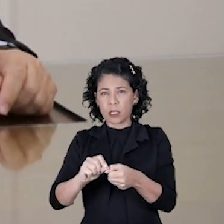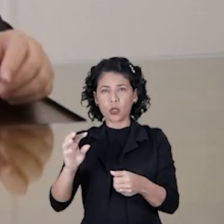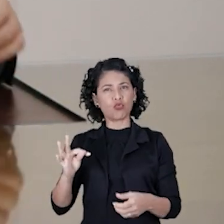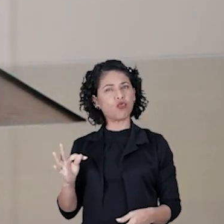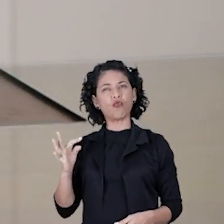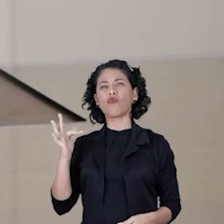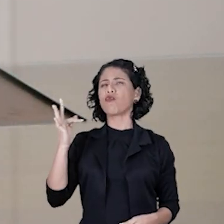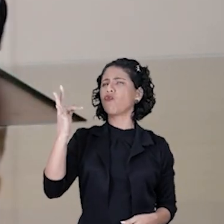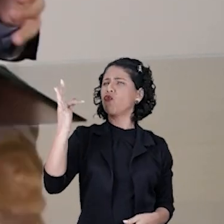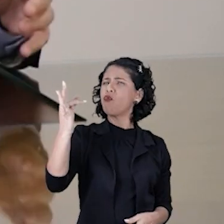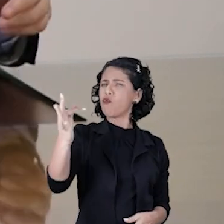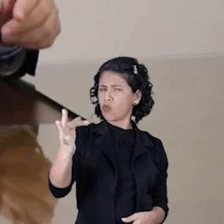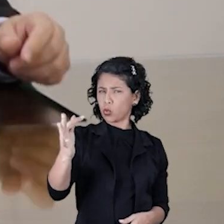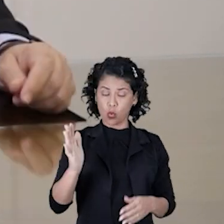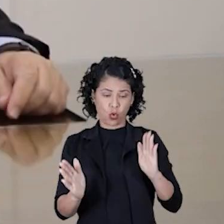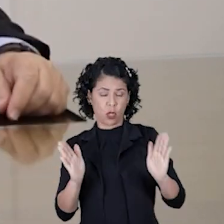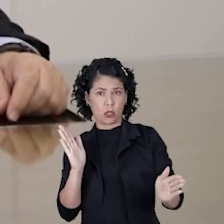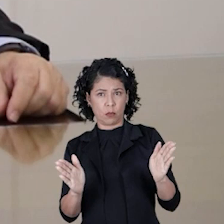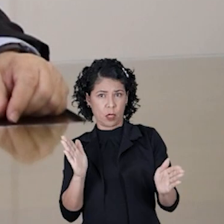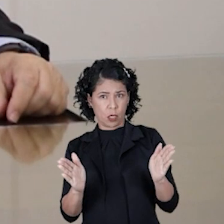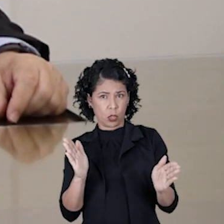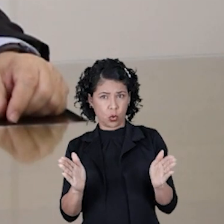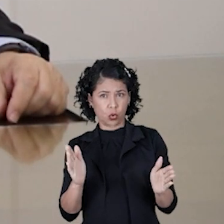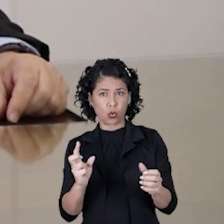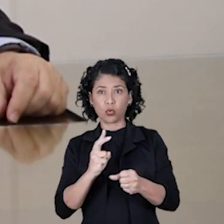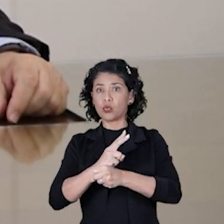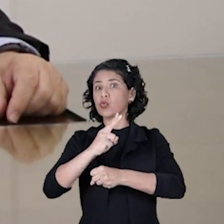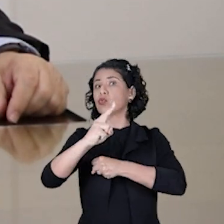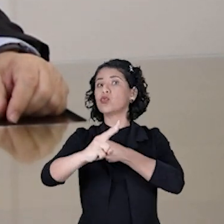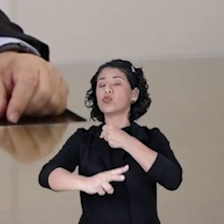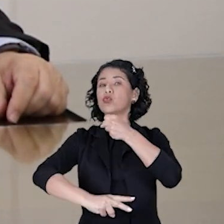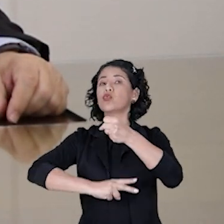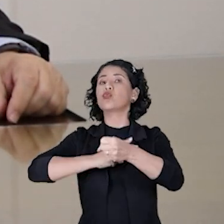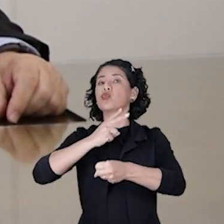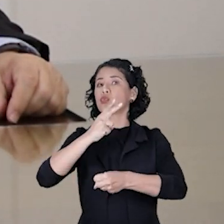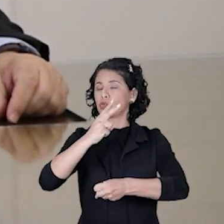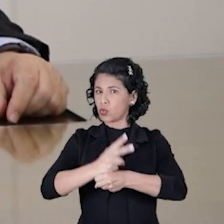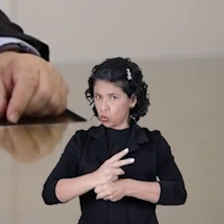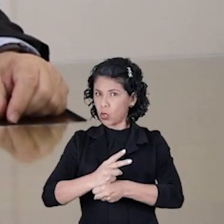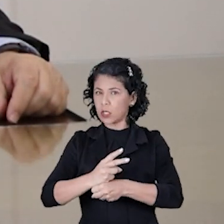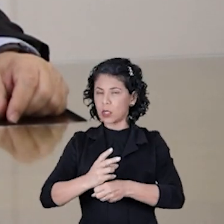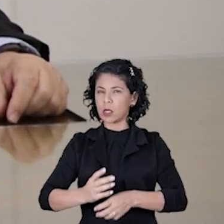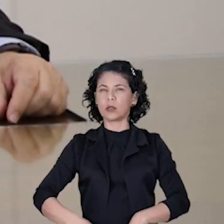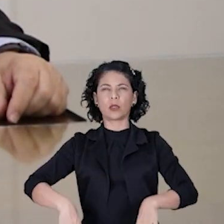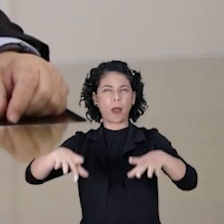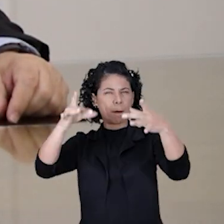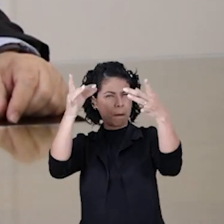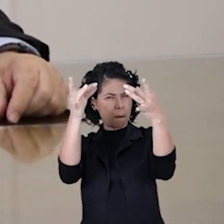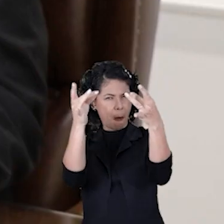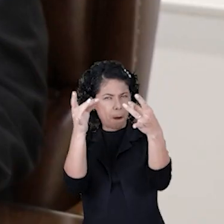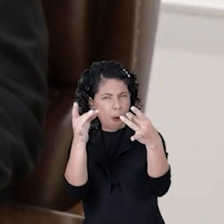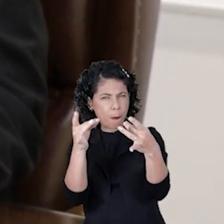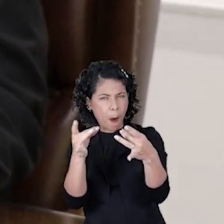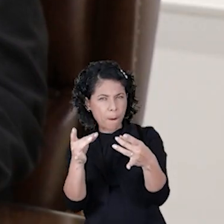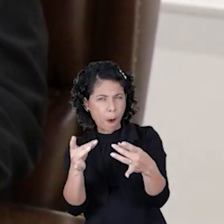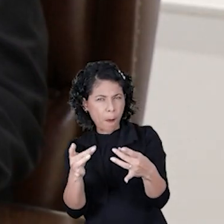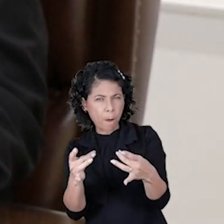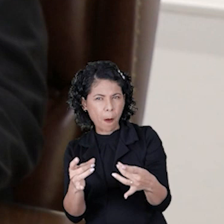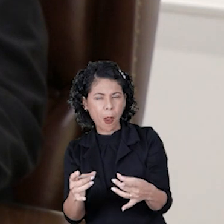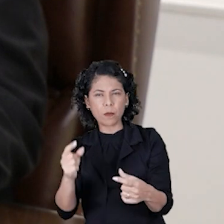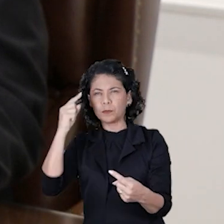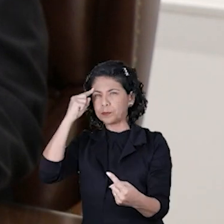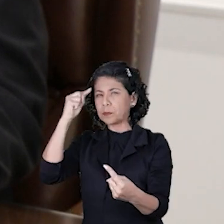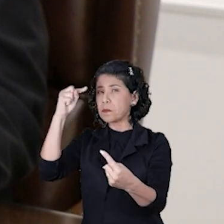contêm toda a programação que será realizada durante o biênio dessa administração,